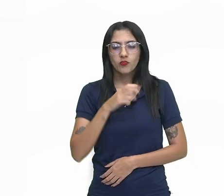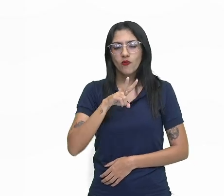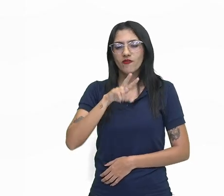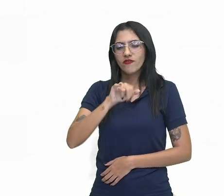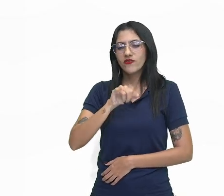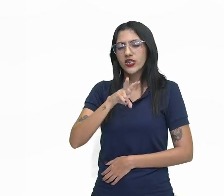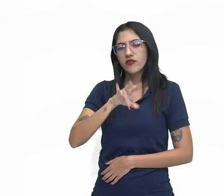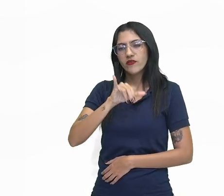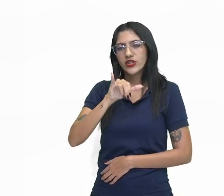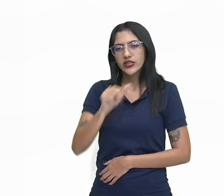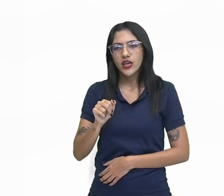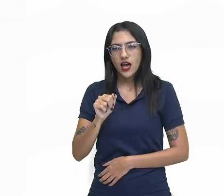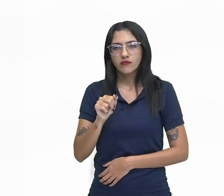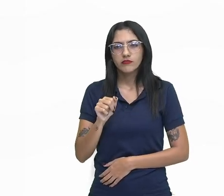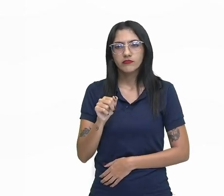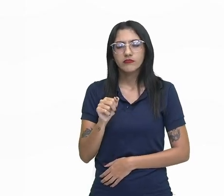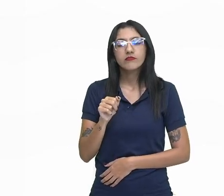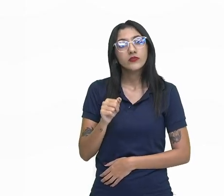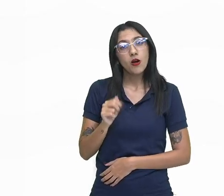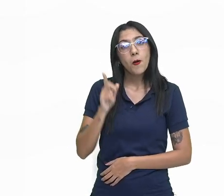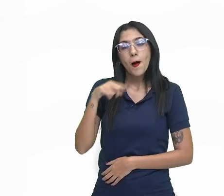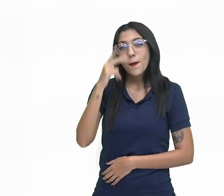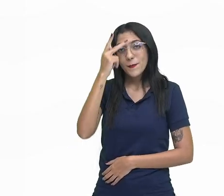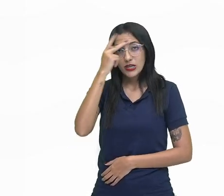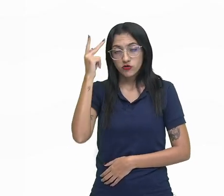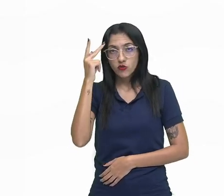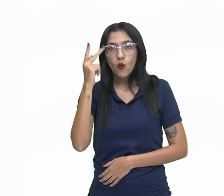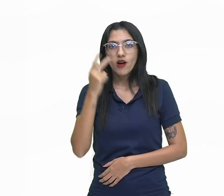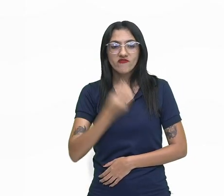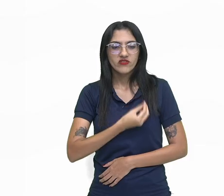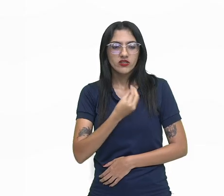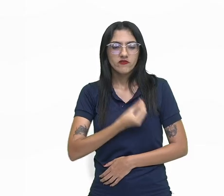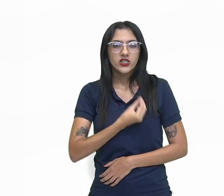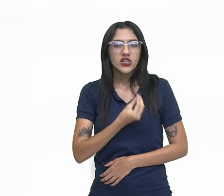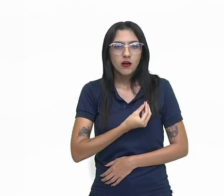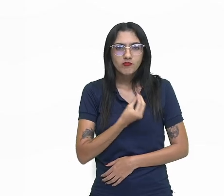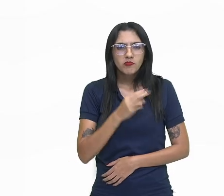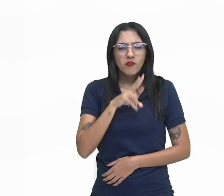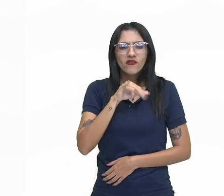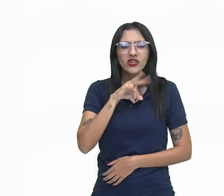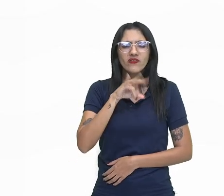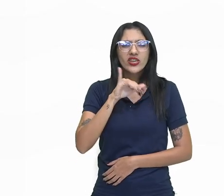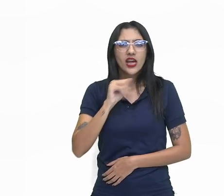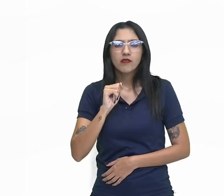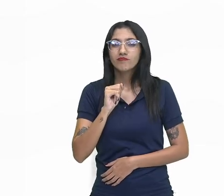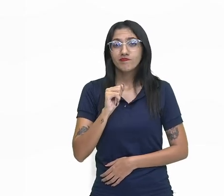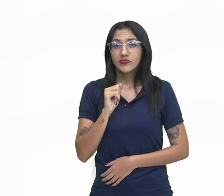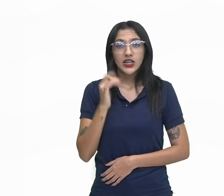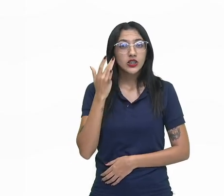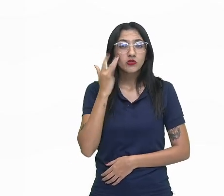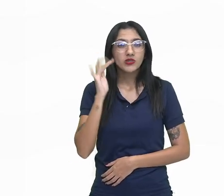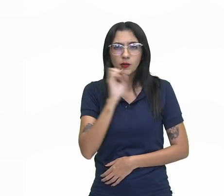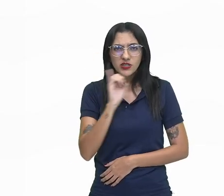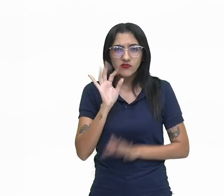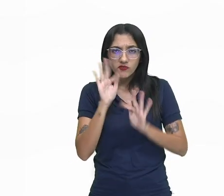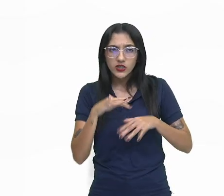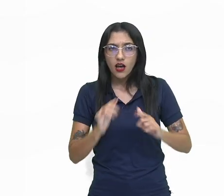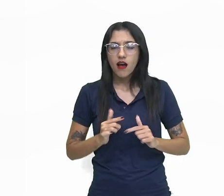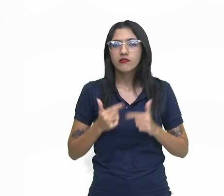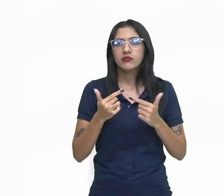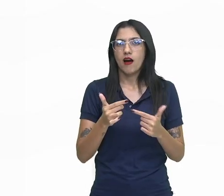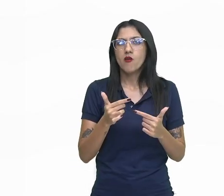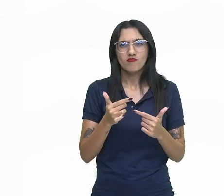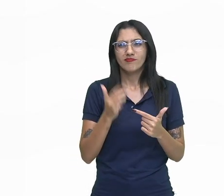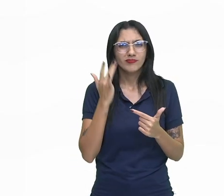sei se a pessoa realmente terminou a ação ou se ela continua fazendo a ação. Pretérito imperfeito. Não sei se a